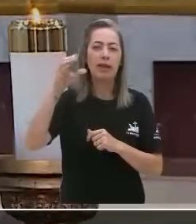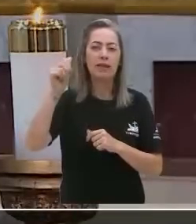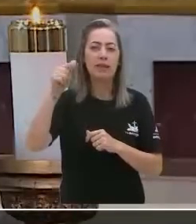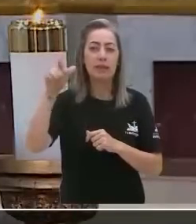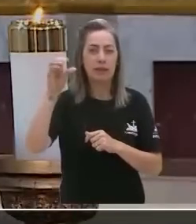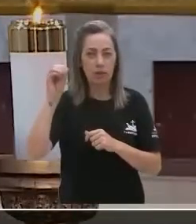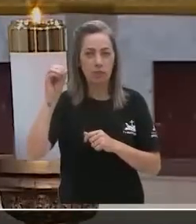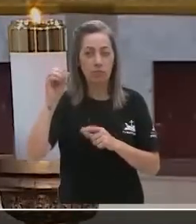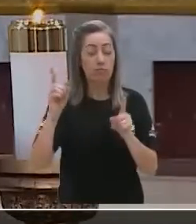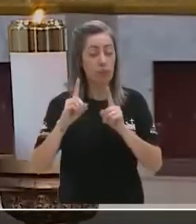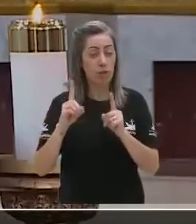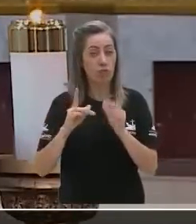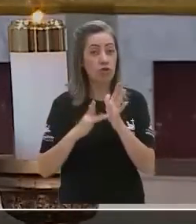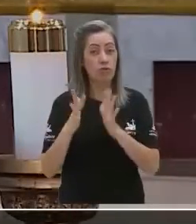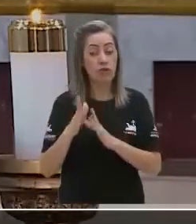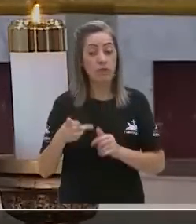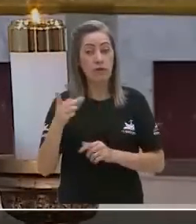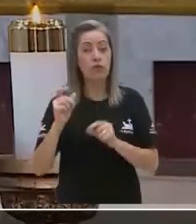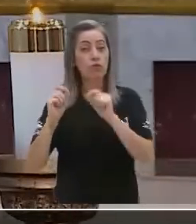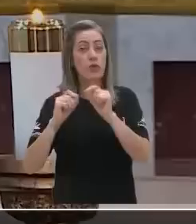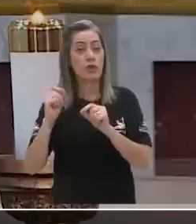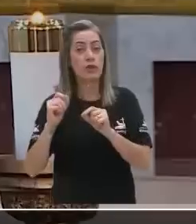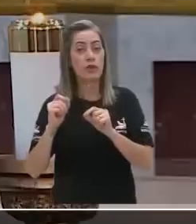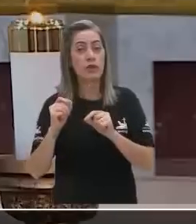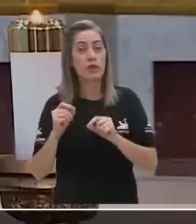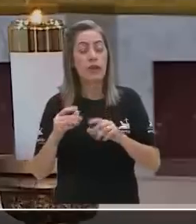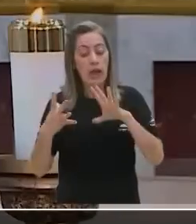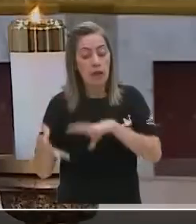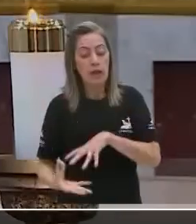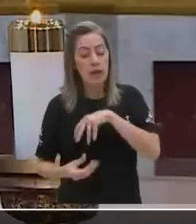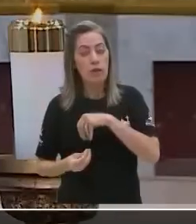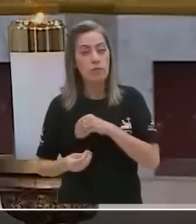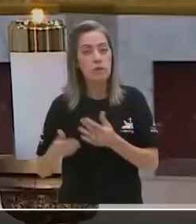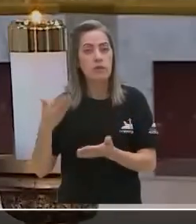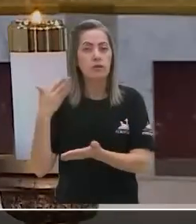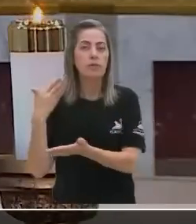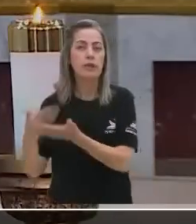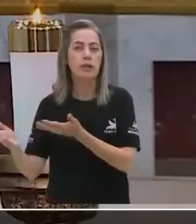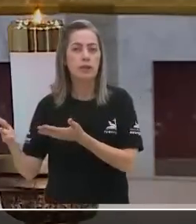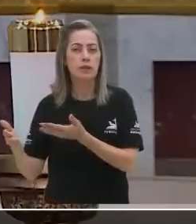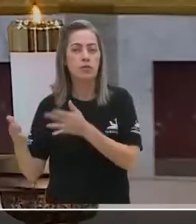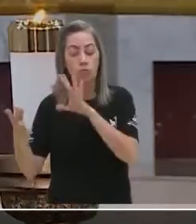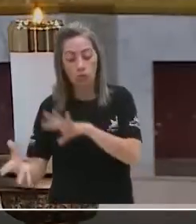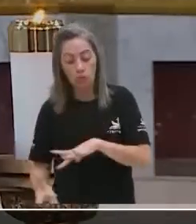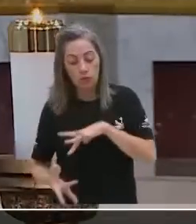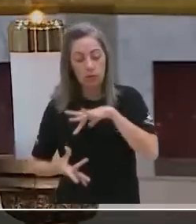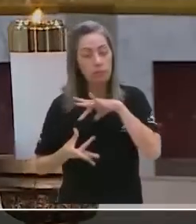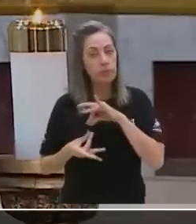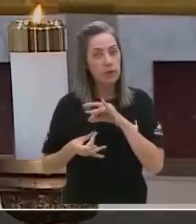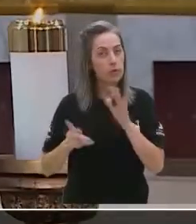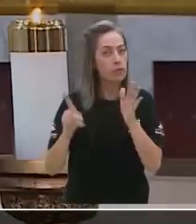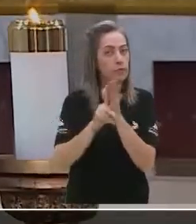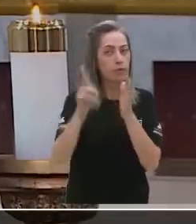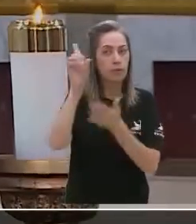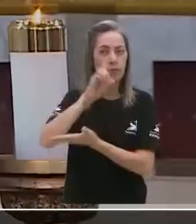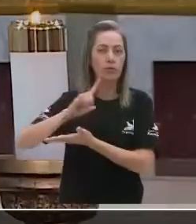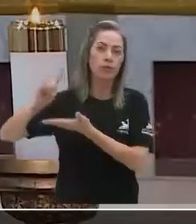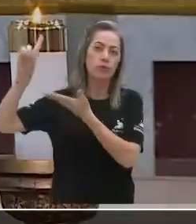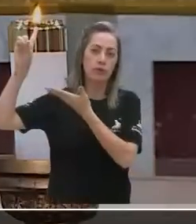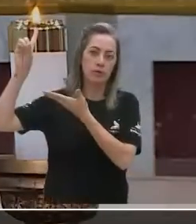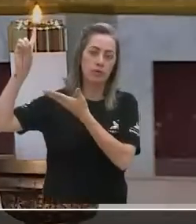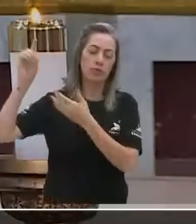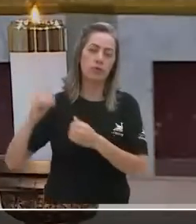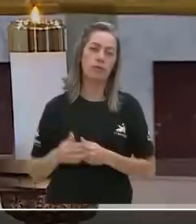perderam o Espírito de Deus. Repito, almas que perderam